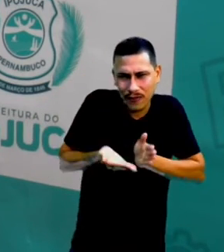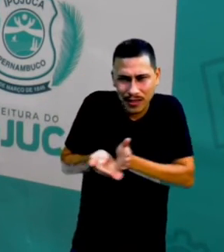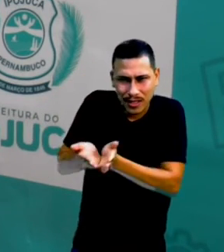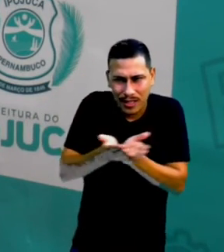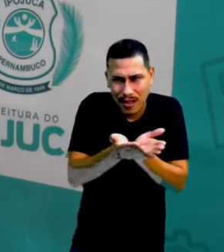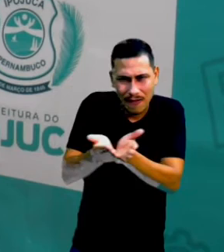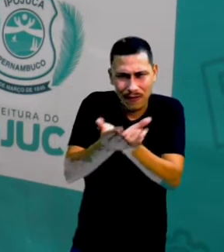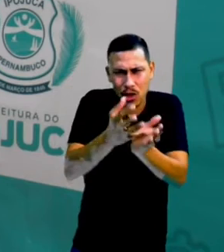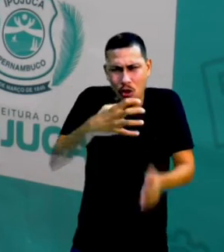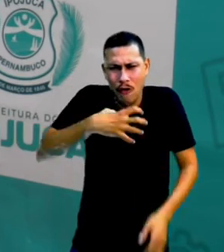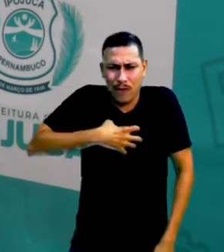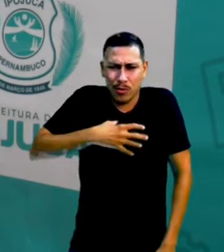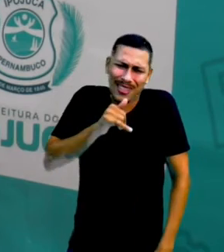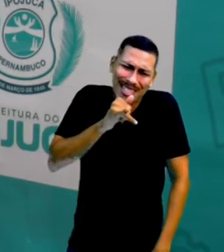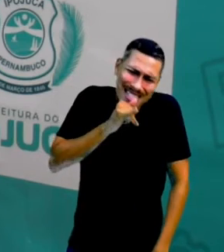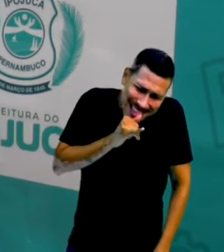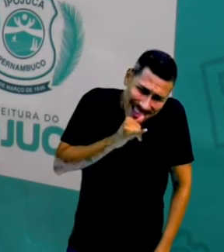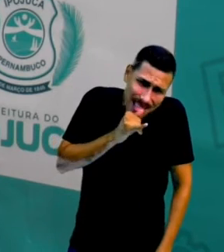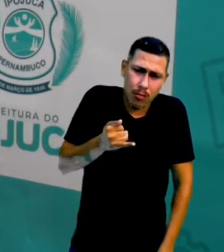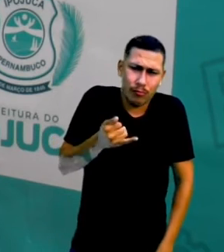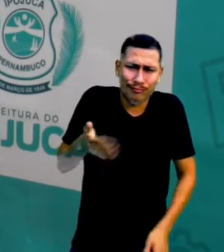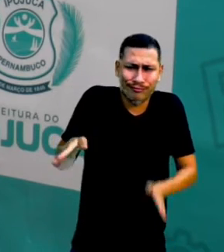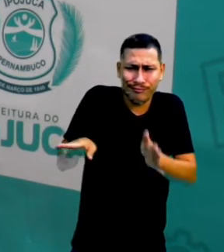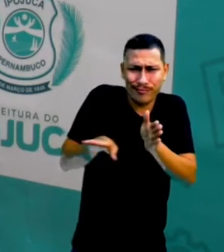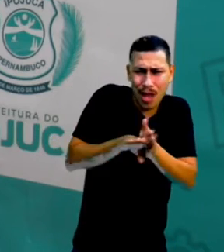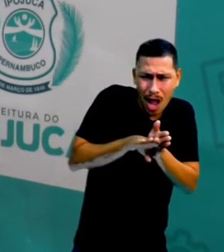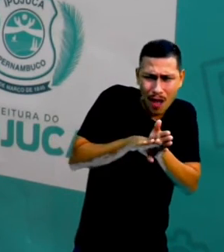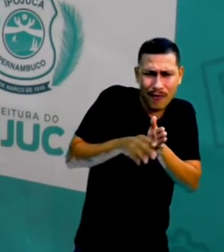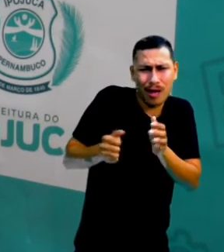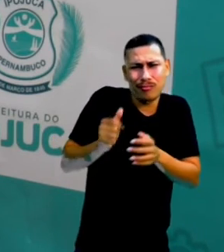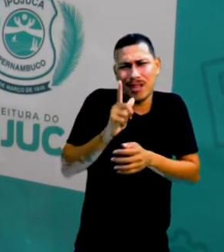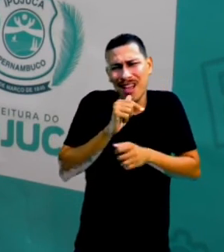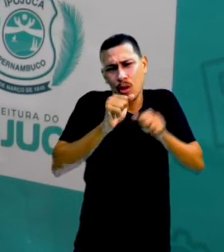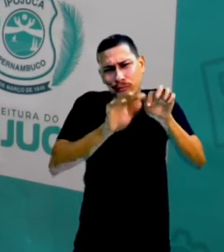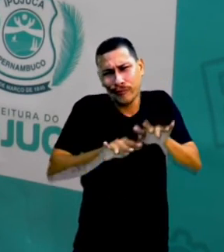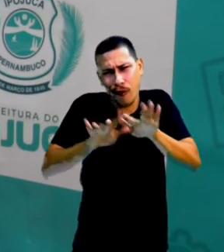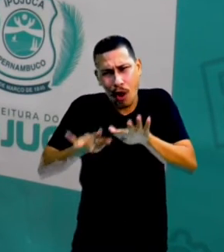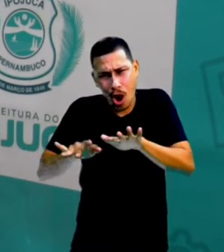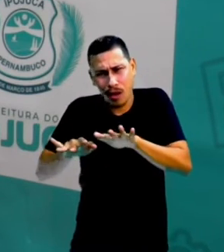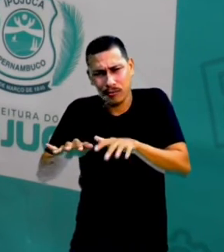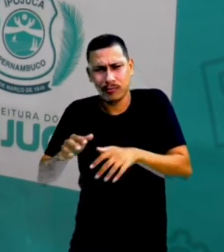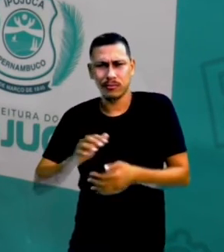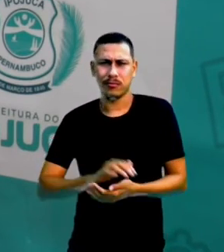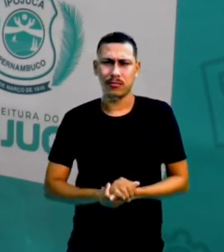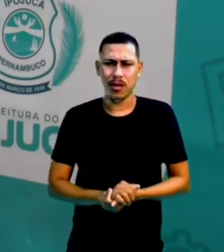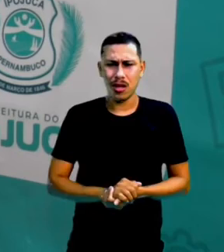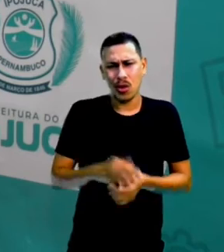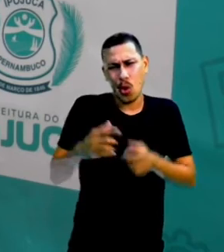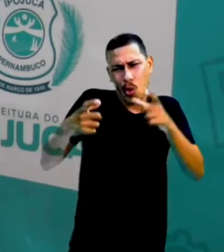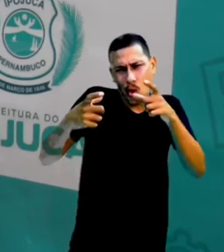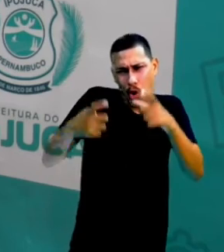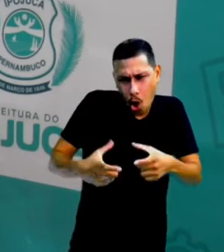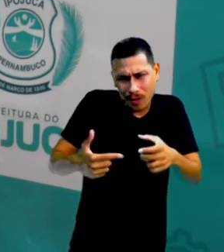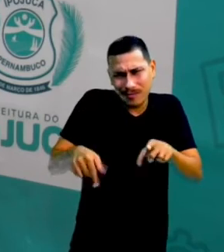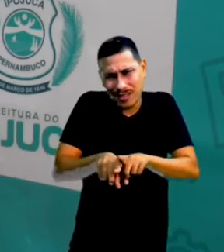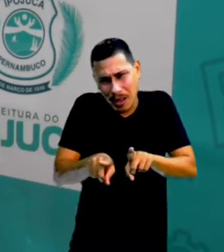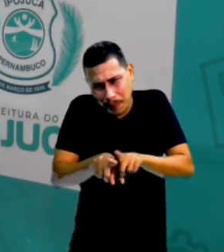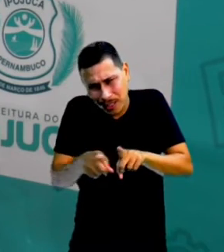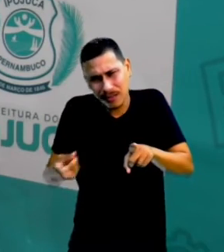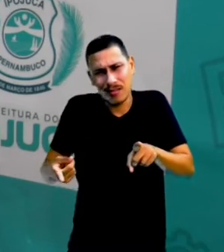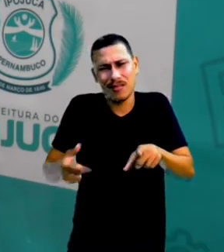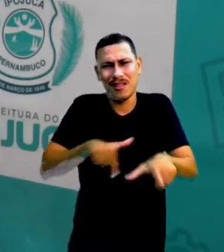eram legais. E aí eles chegavam aqui ao nosso litoral, e aqui era mais um local que eles